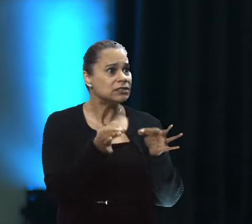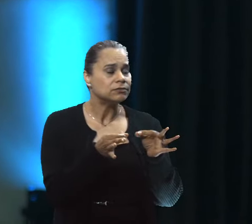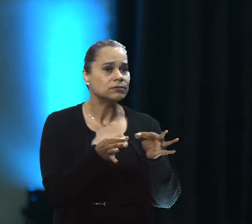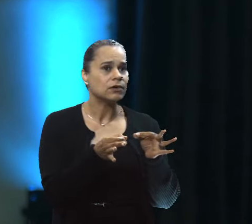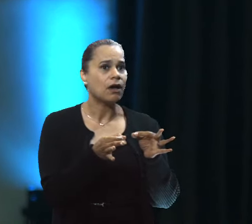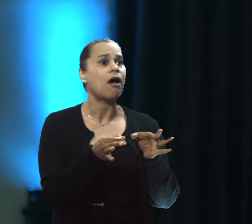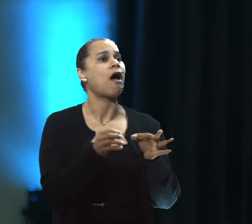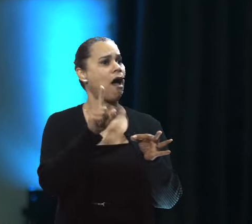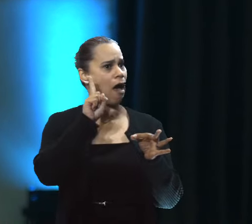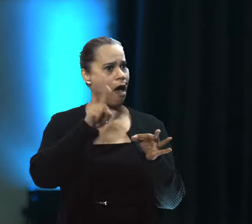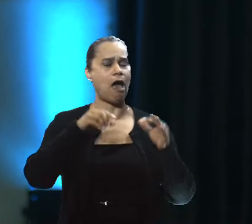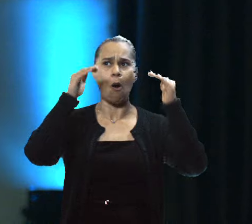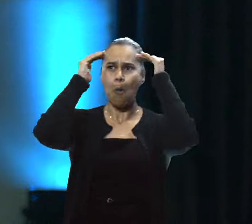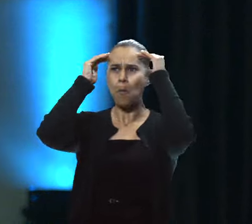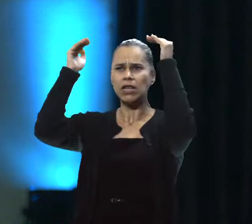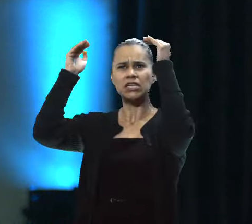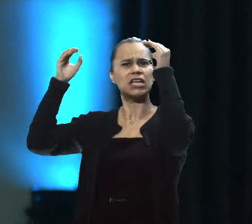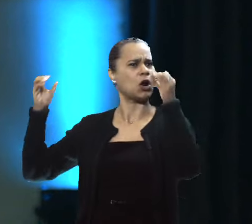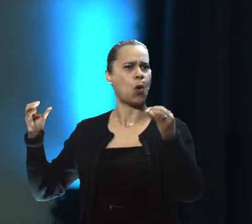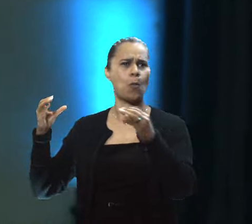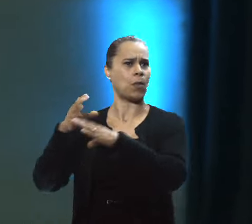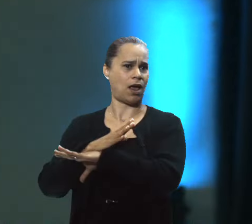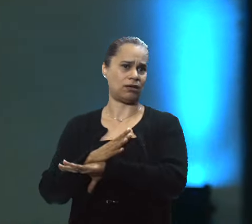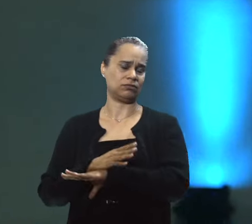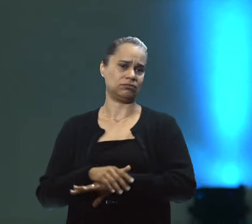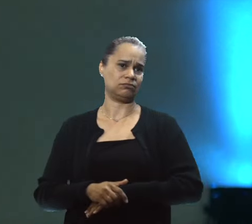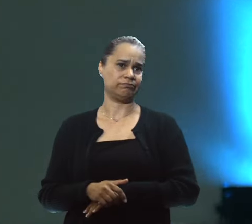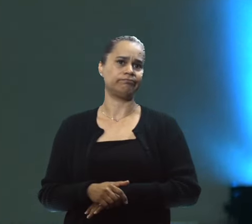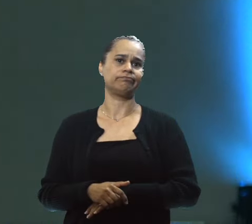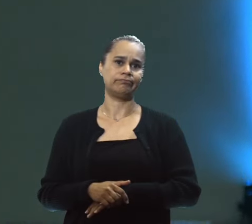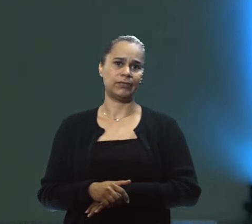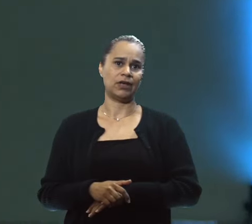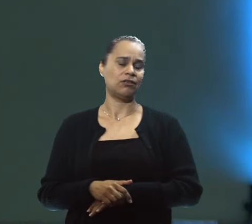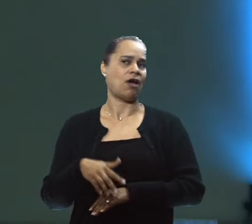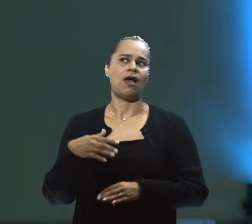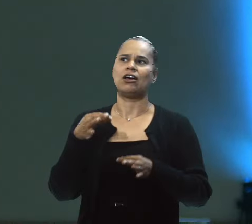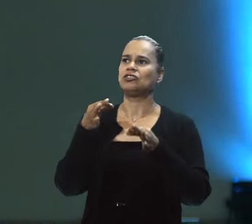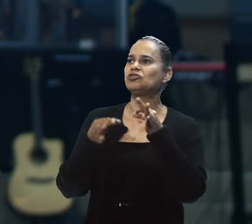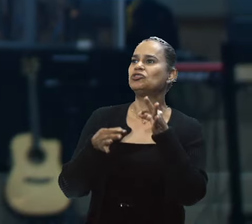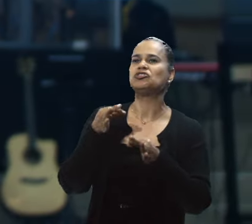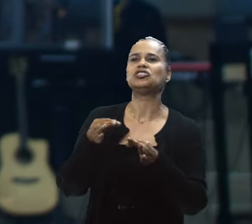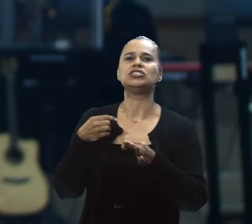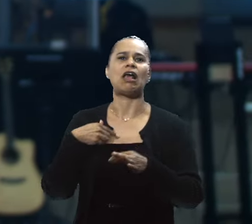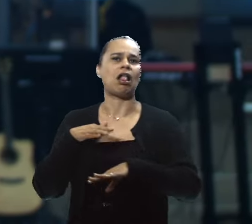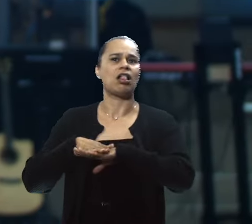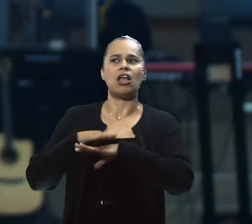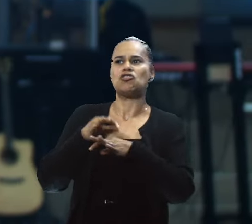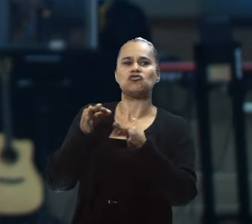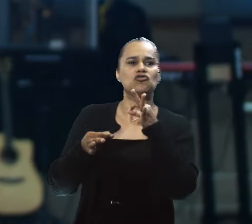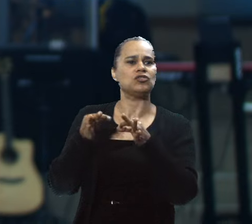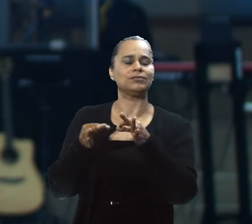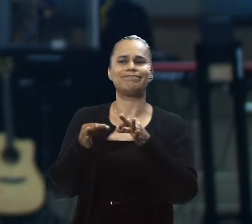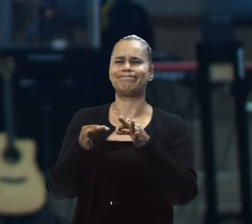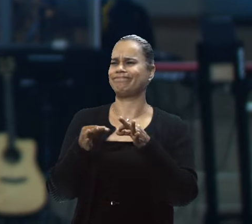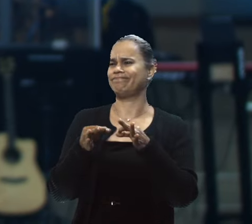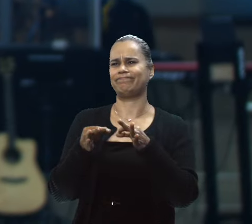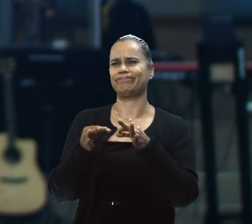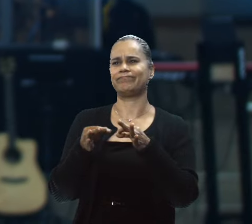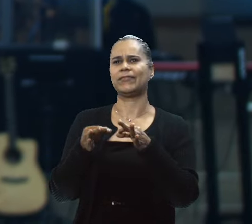é obedecer de forma completa. Não quer dizer que eu vou abdicar a mão da justiça. O que é justo tem que ser